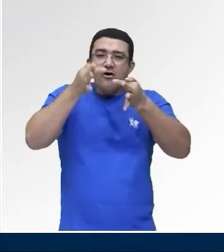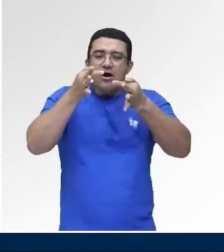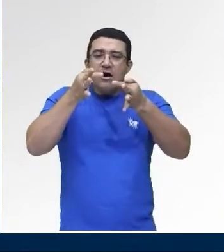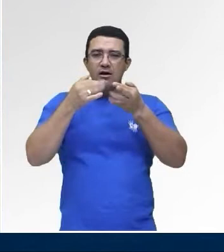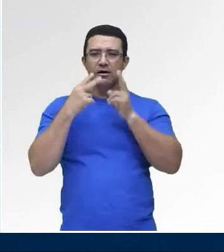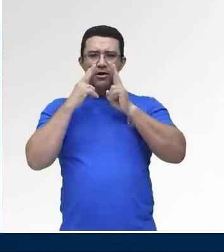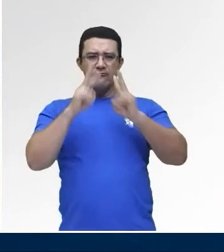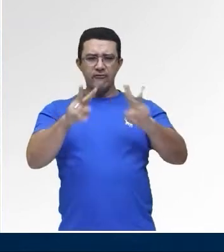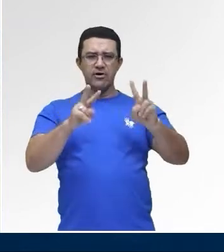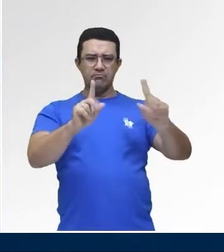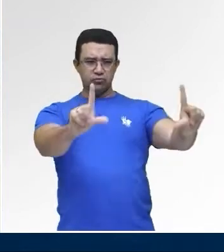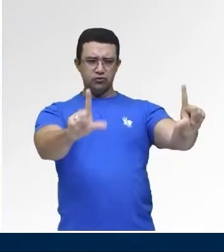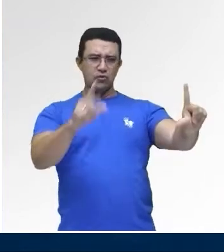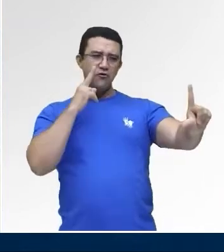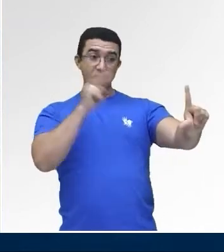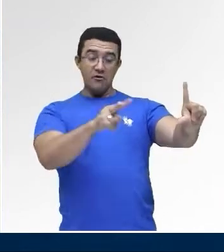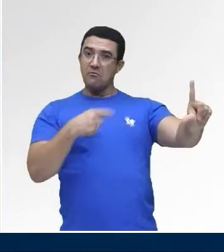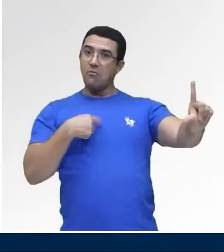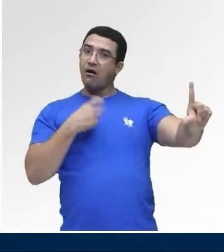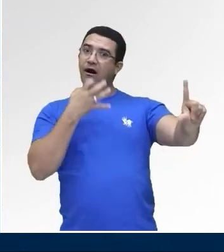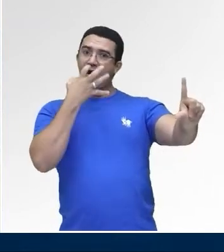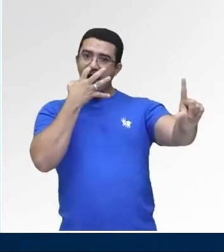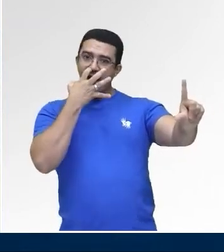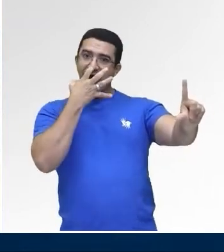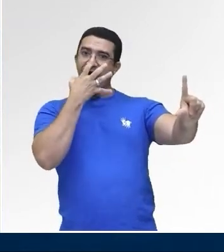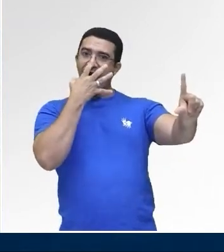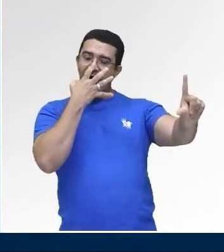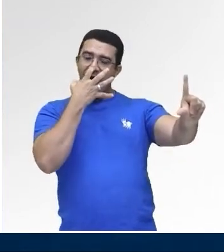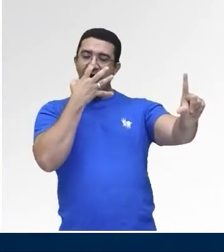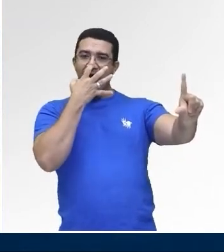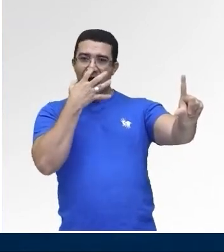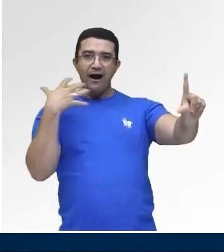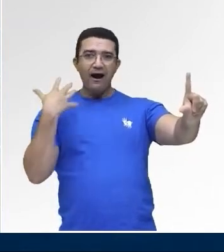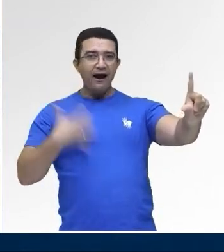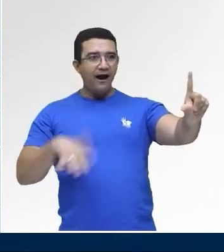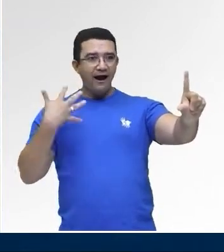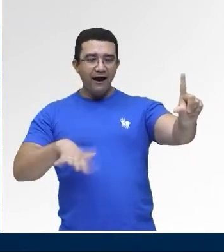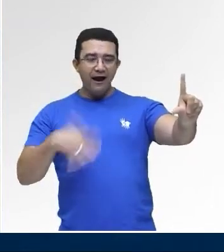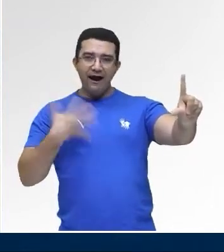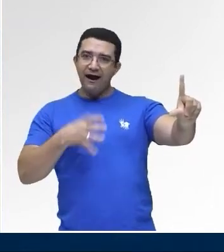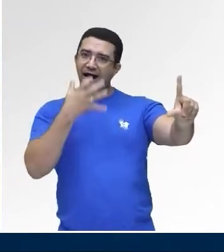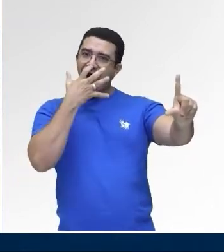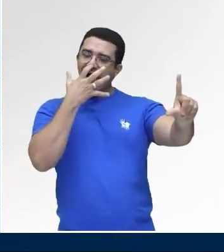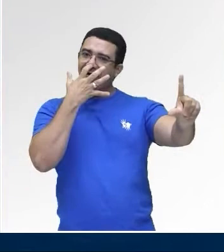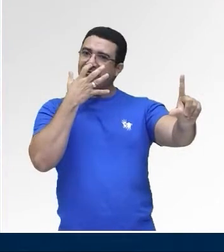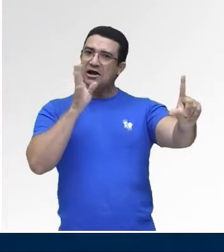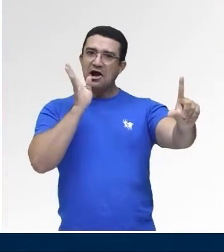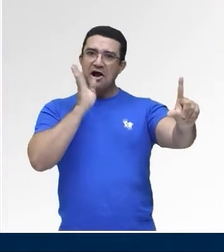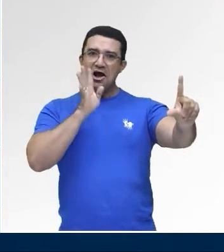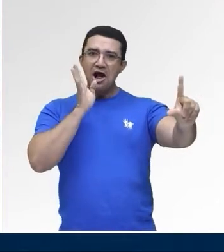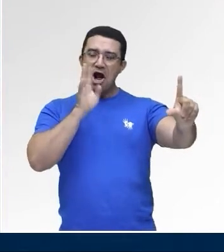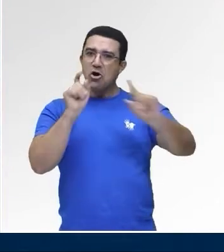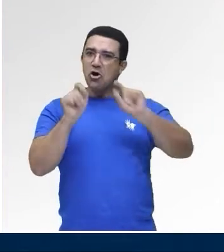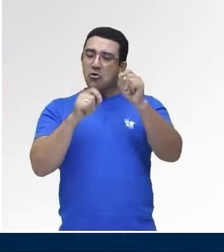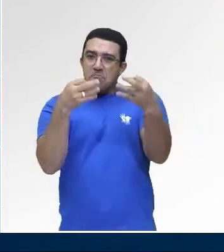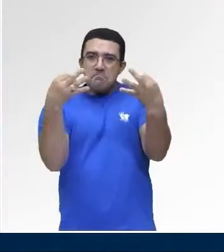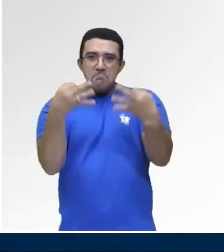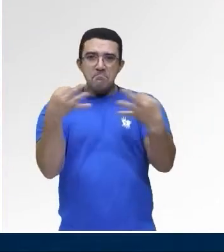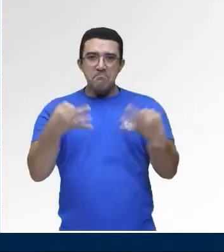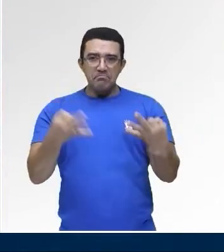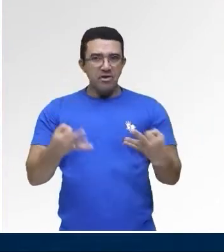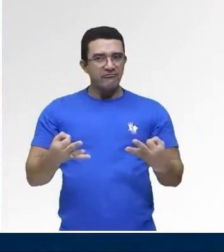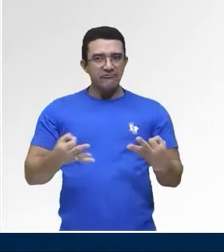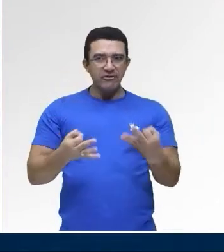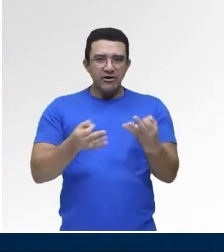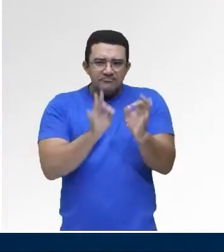de admiração. Como que o artista conseguiu fazer esses cortes tão perfeitamente